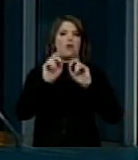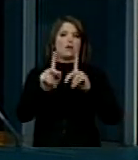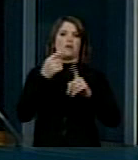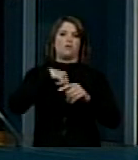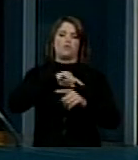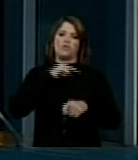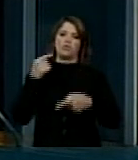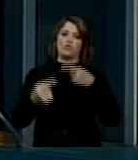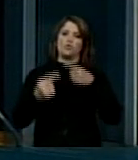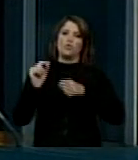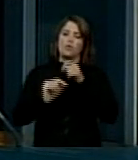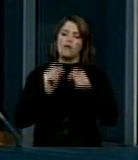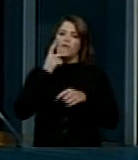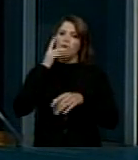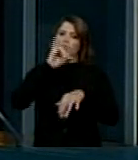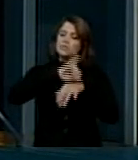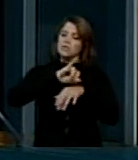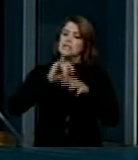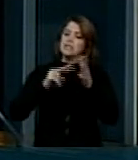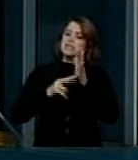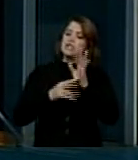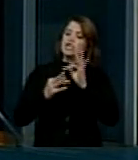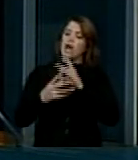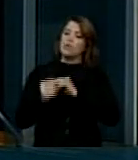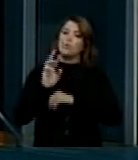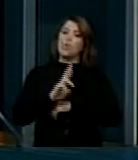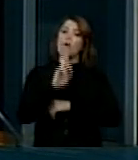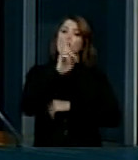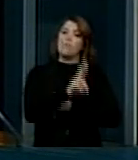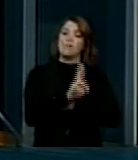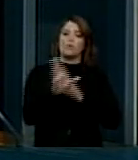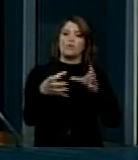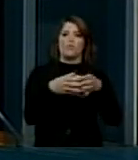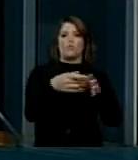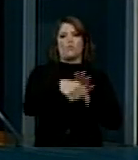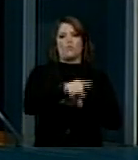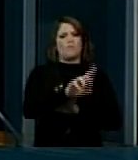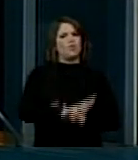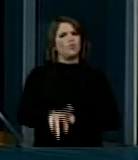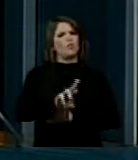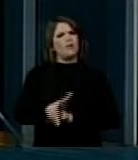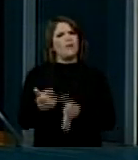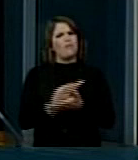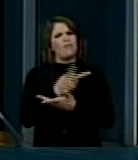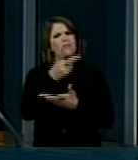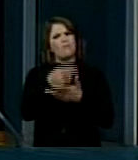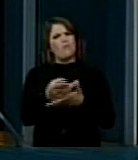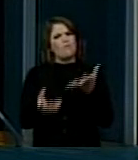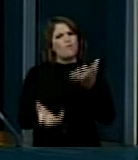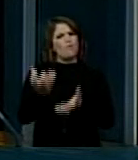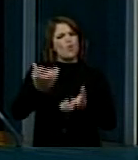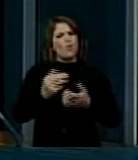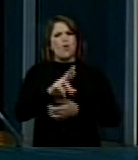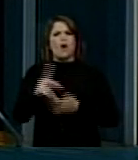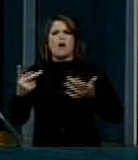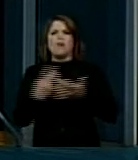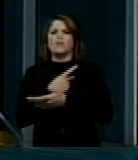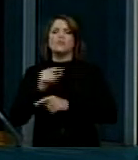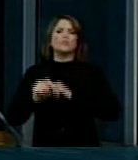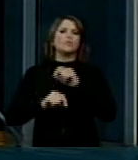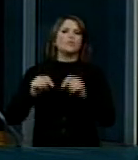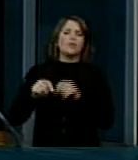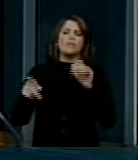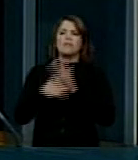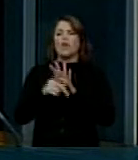âmbito das centrais e dos sindicatos que representam essas categorias. Mas não é o que ocorreu lá e não é o que está